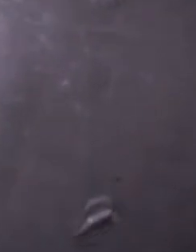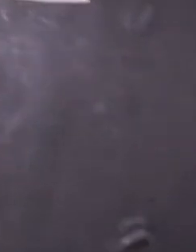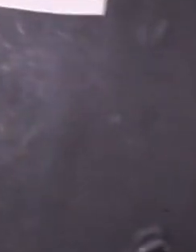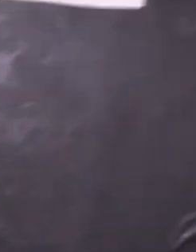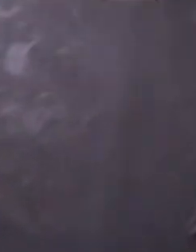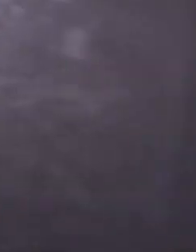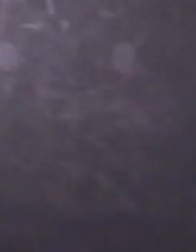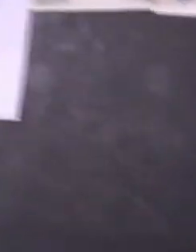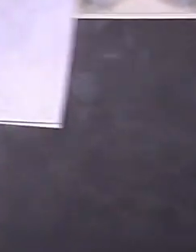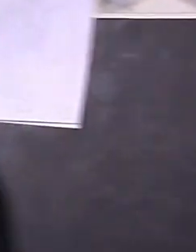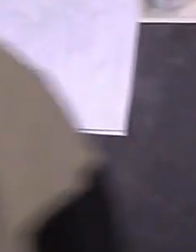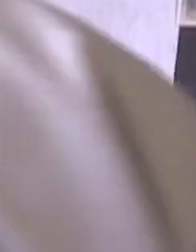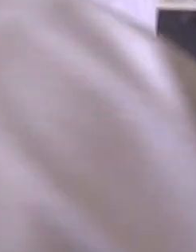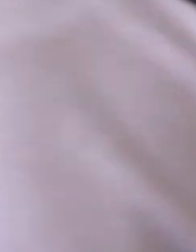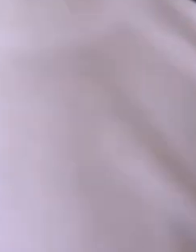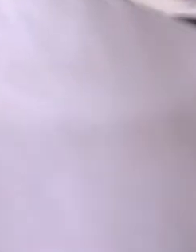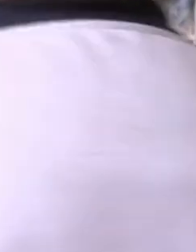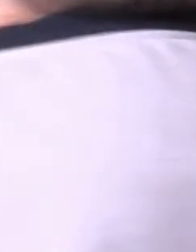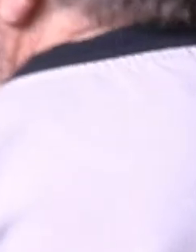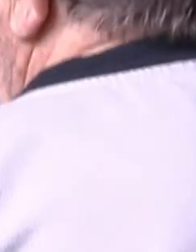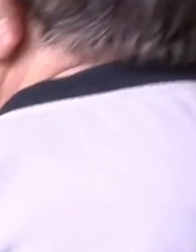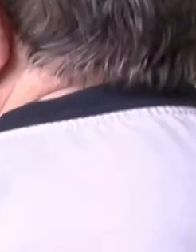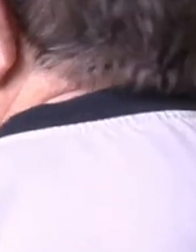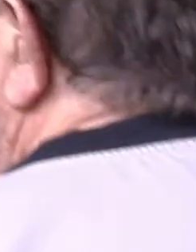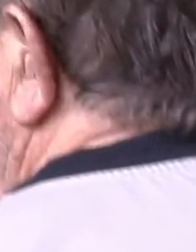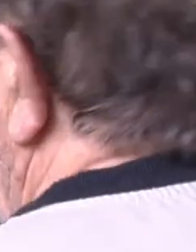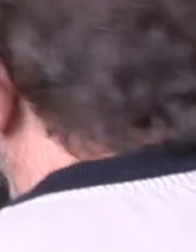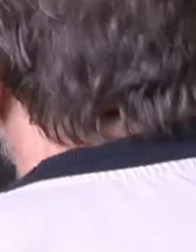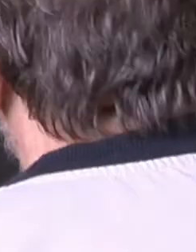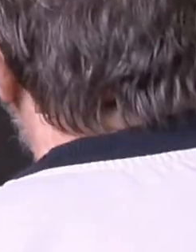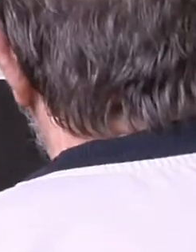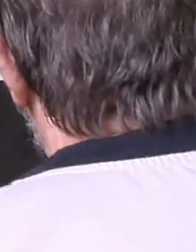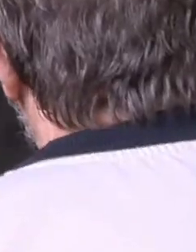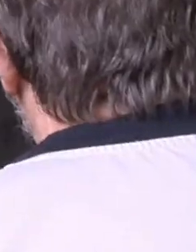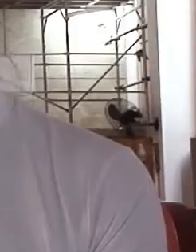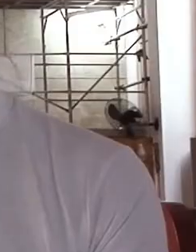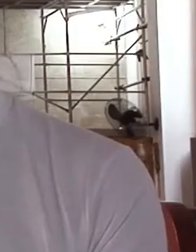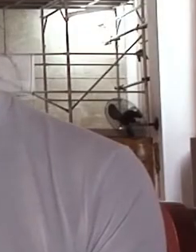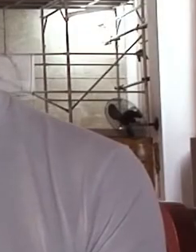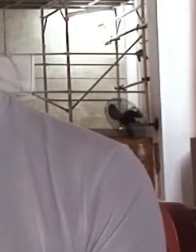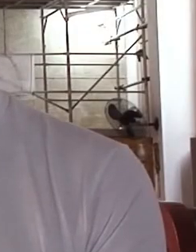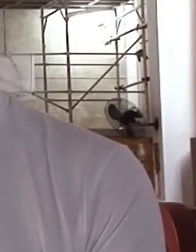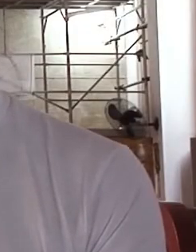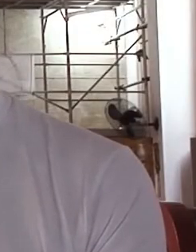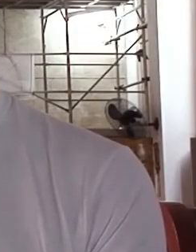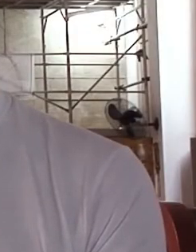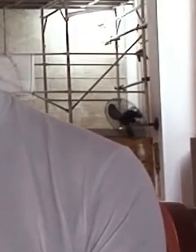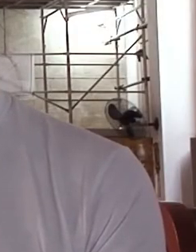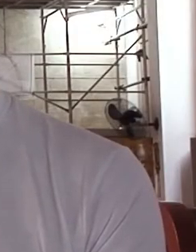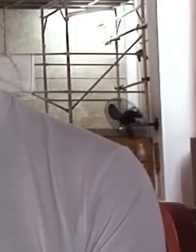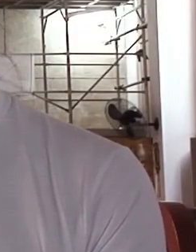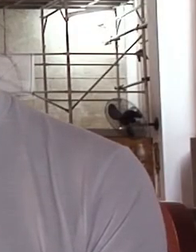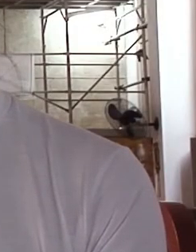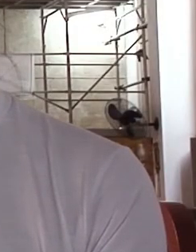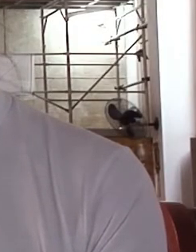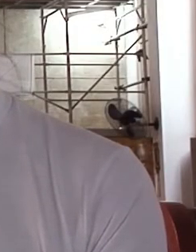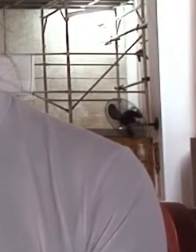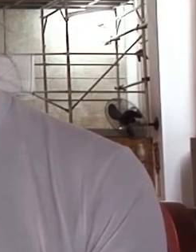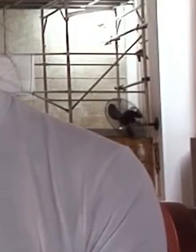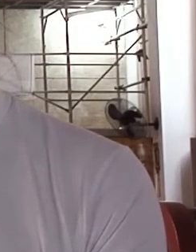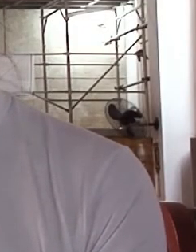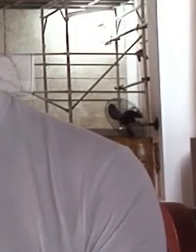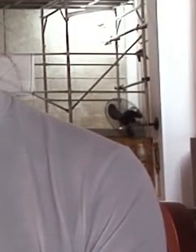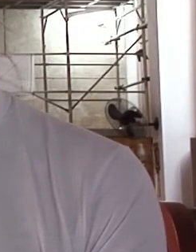Você tem que partir do todo para a parte. Uhum. Sabe que o Bandeira fez, né, realizou dois afrescos na